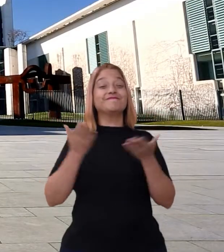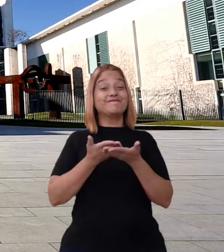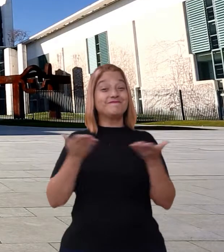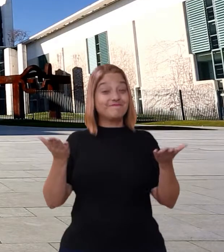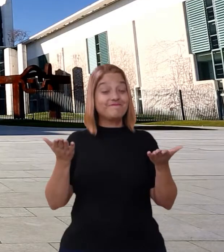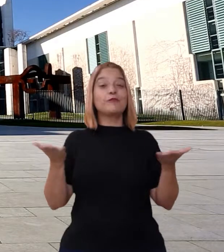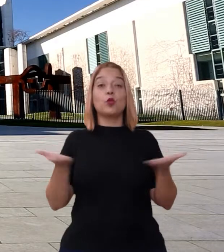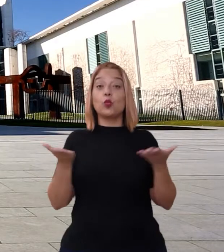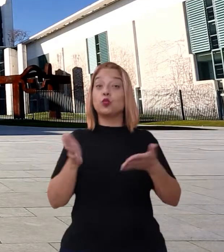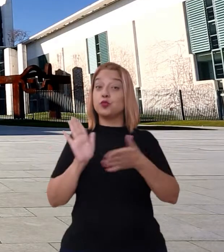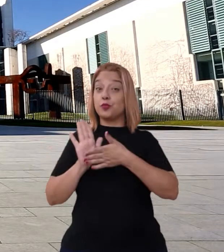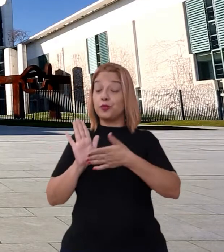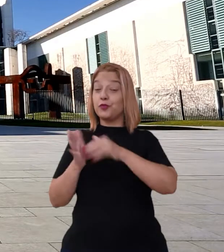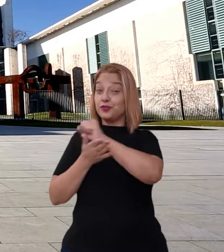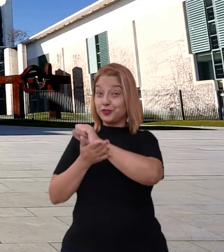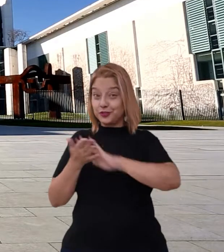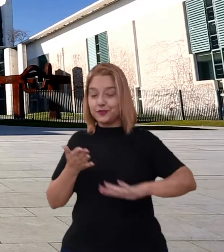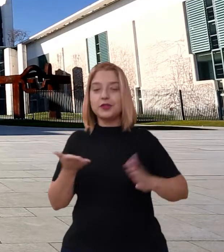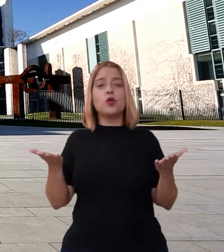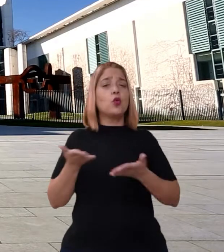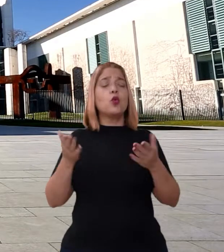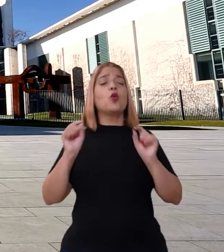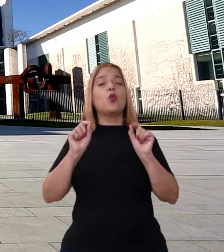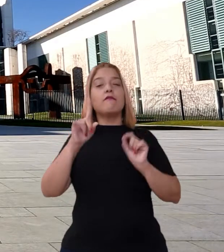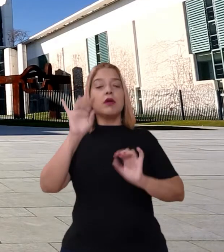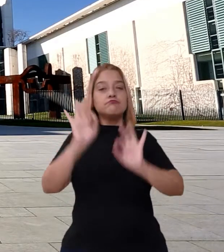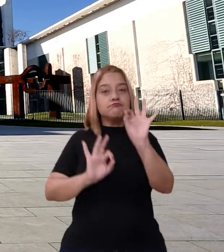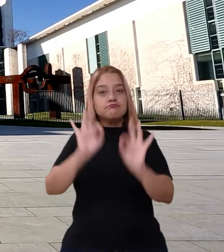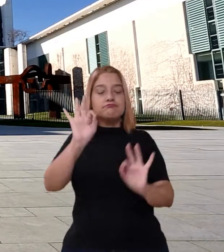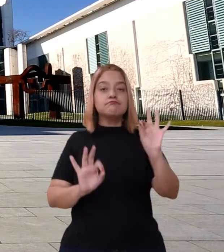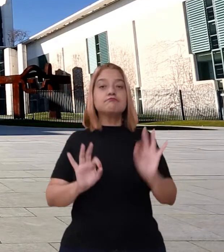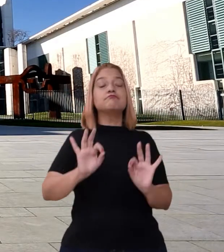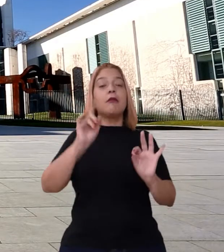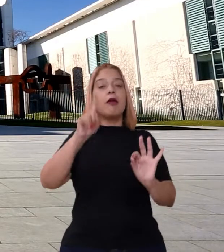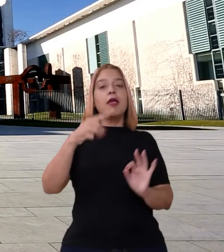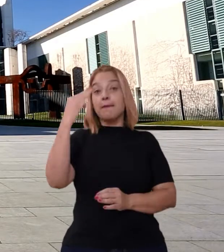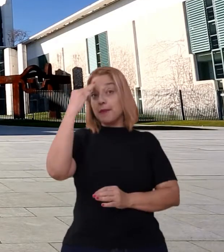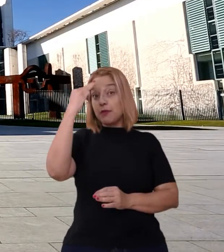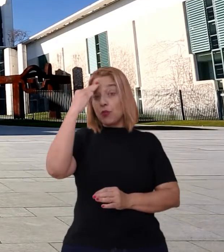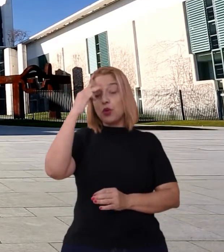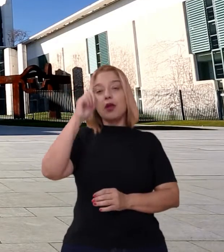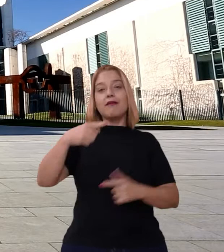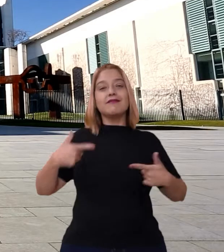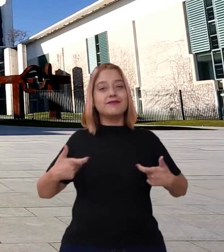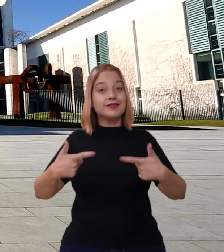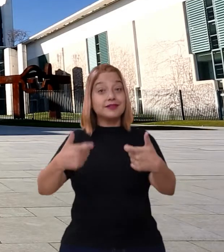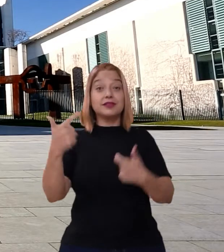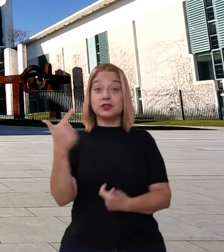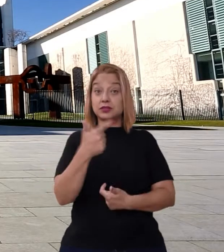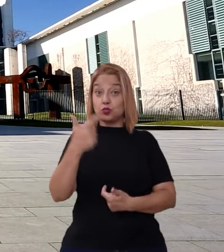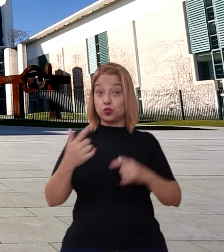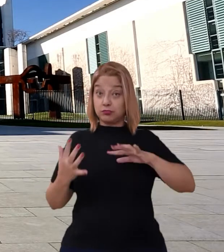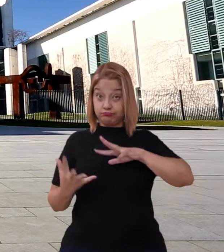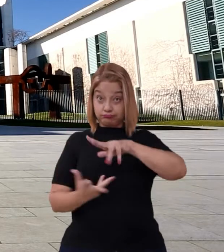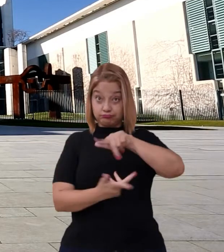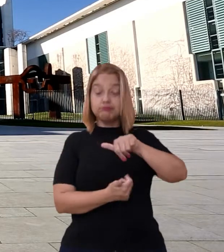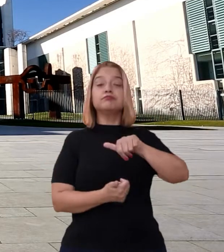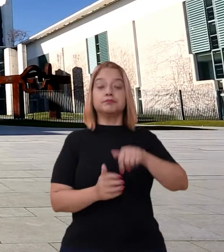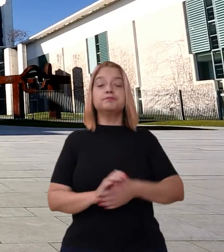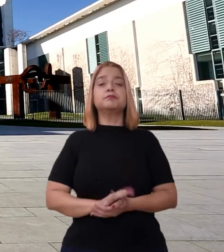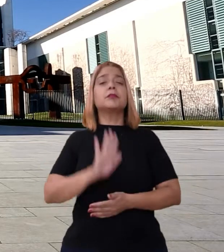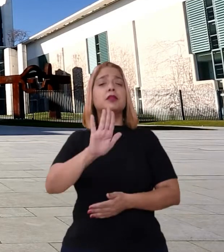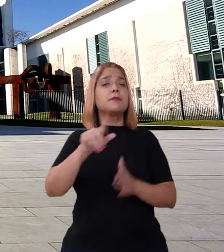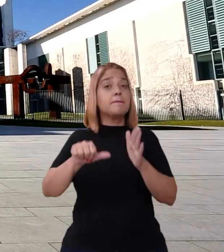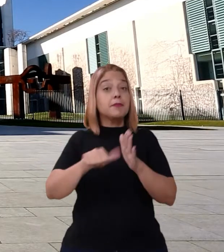Na proposta de atividade de hoje, iremos montar um memorial sobre a Segunda Guerra. Primeiramente, iremos fazer